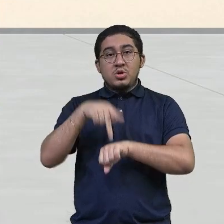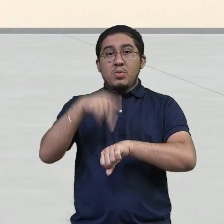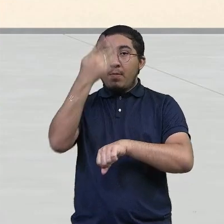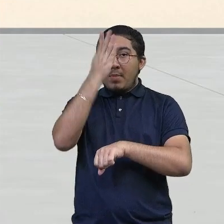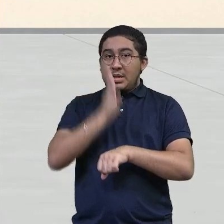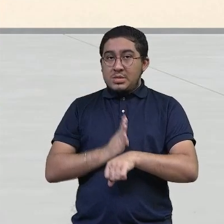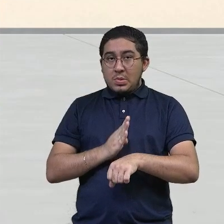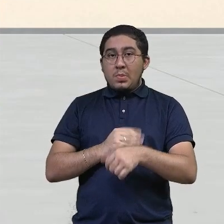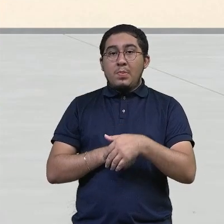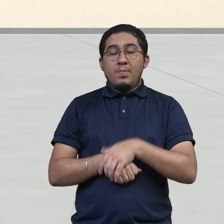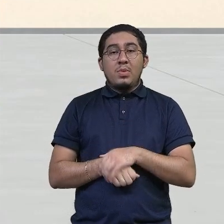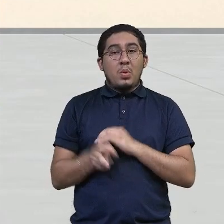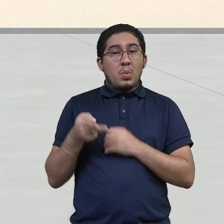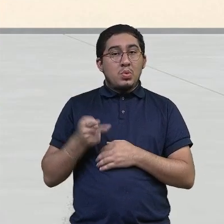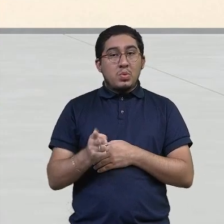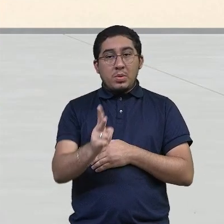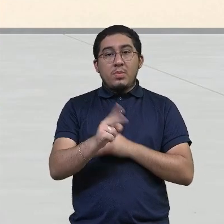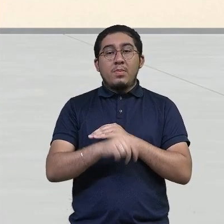nosso texto,